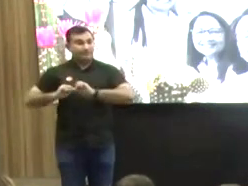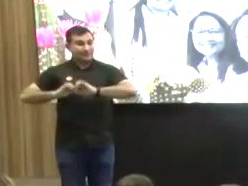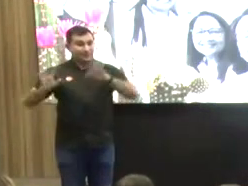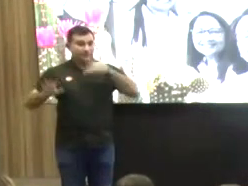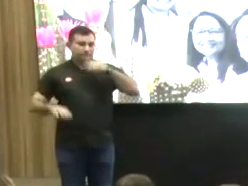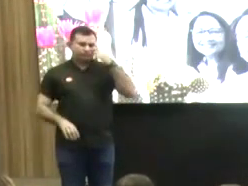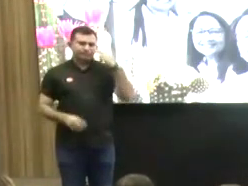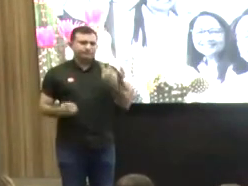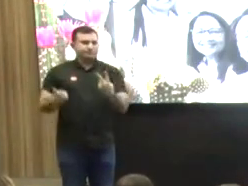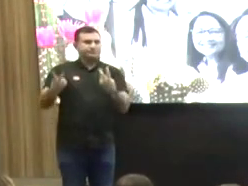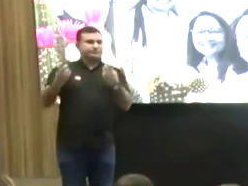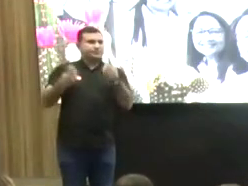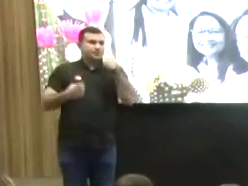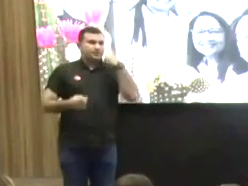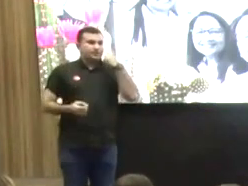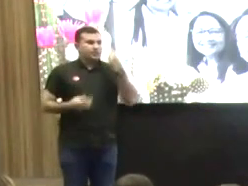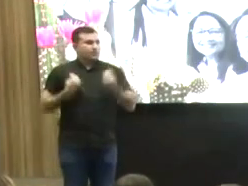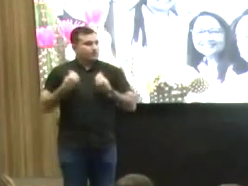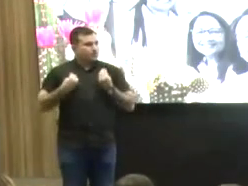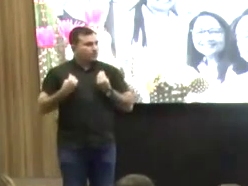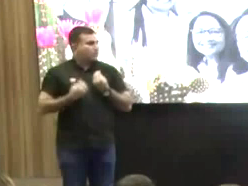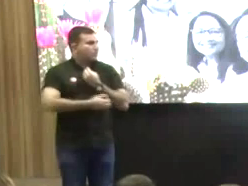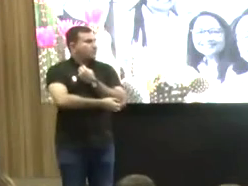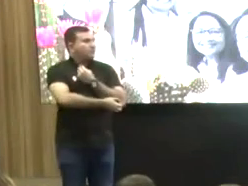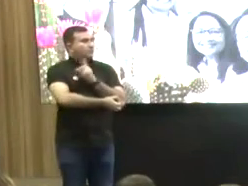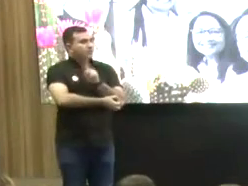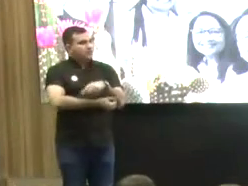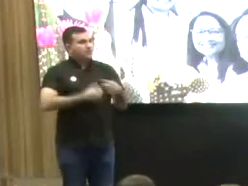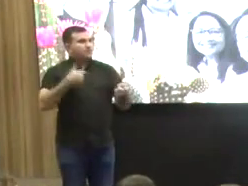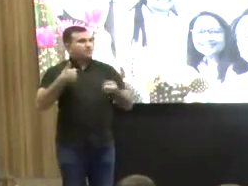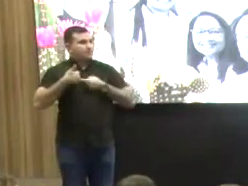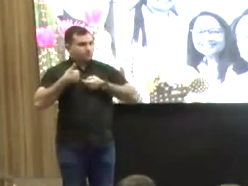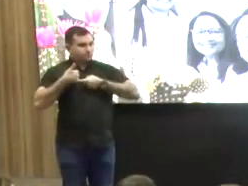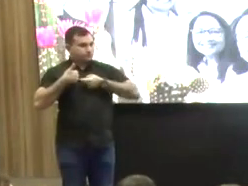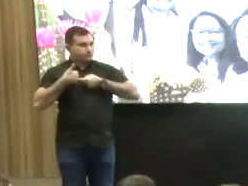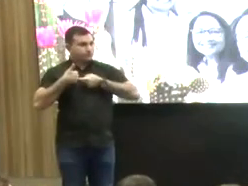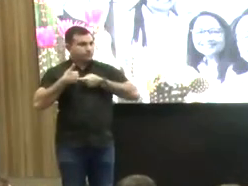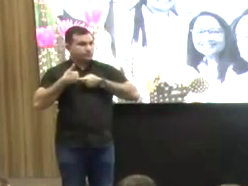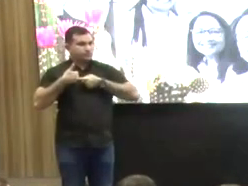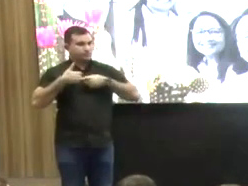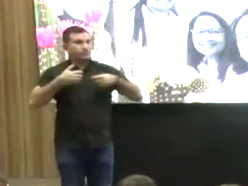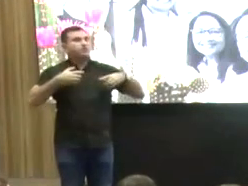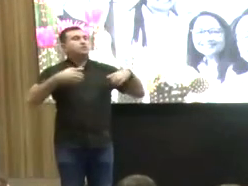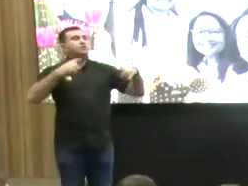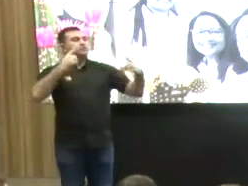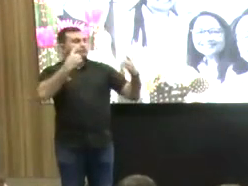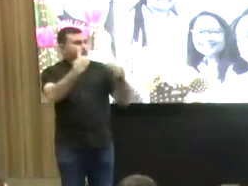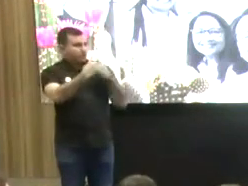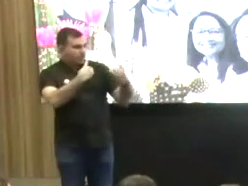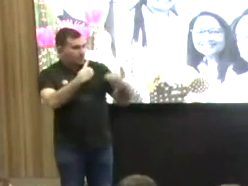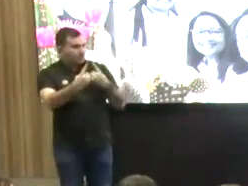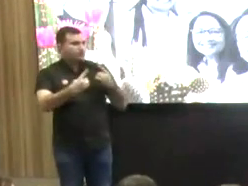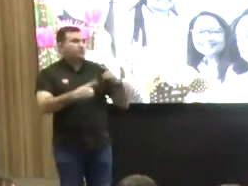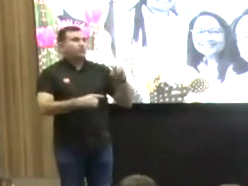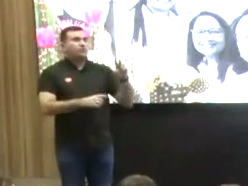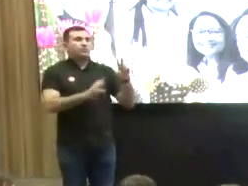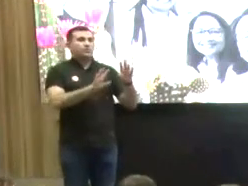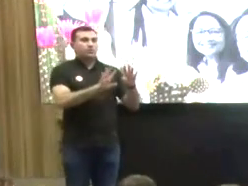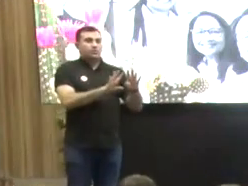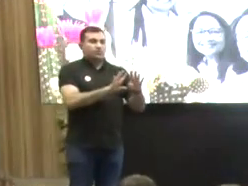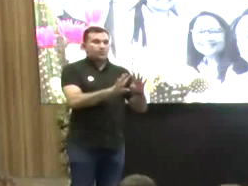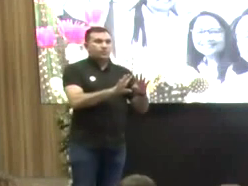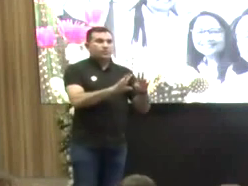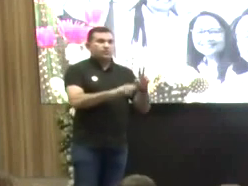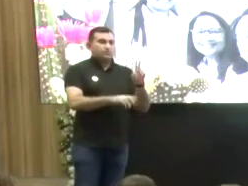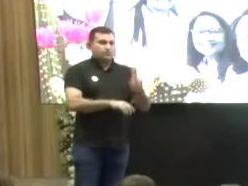vejo de uma maneira muito positiva esse diálogo entre universidade e redes públicas que vocês têm aqui